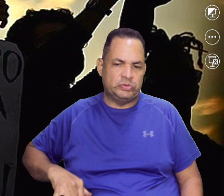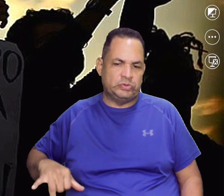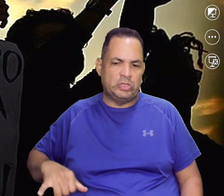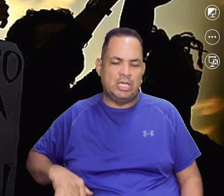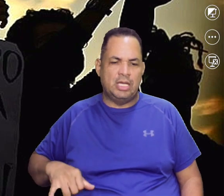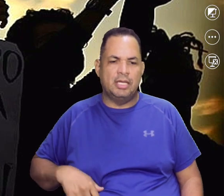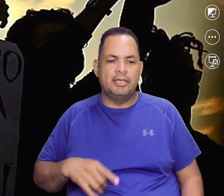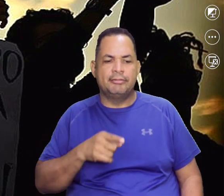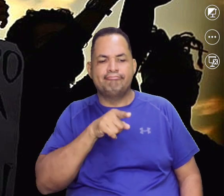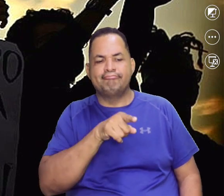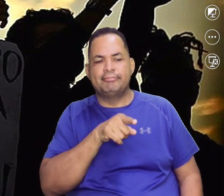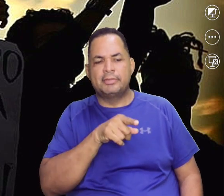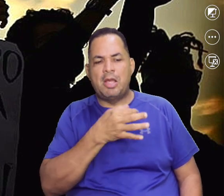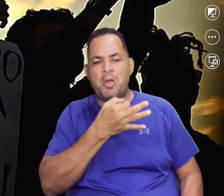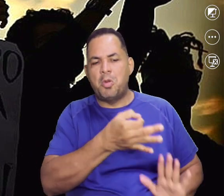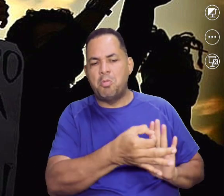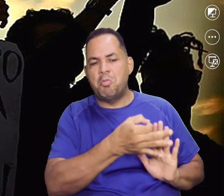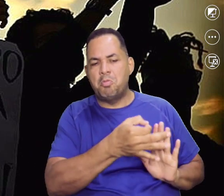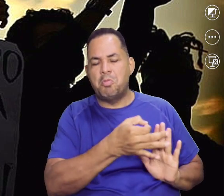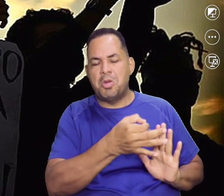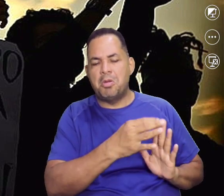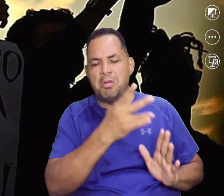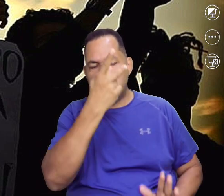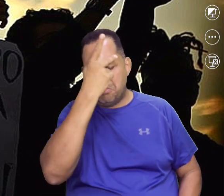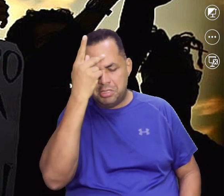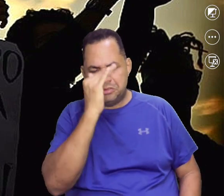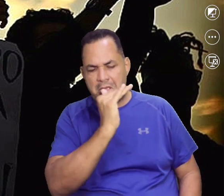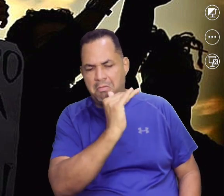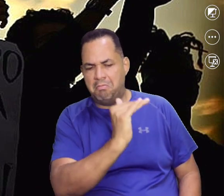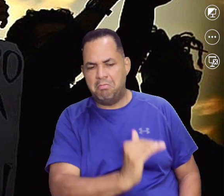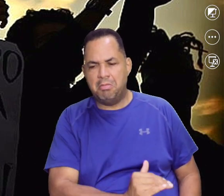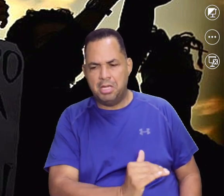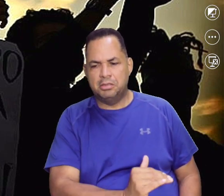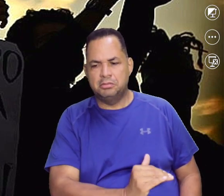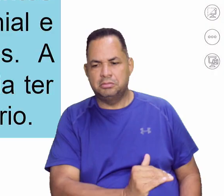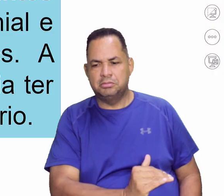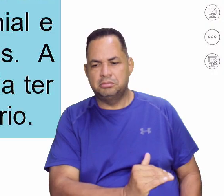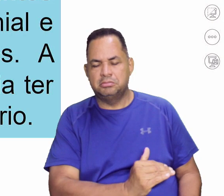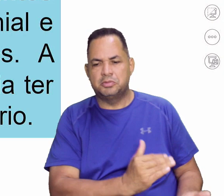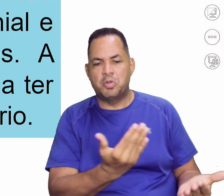uma pessoa totalmente inferior ao branco.